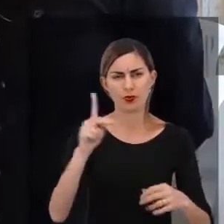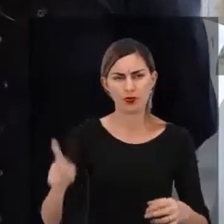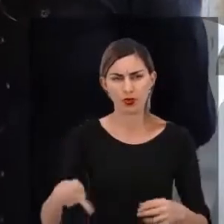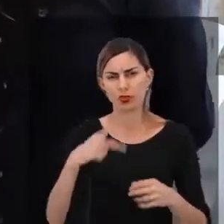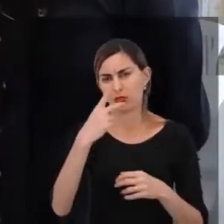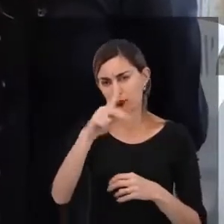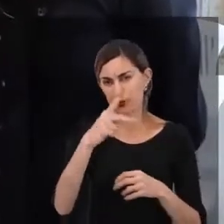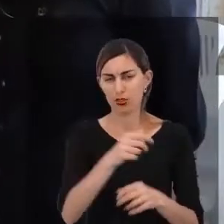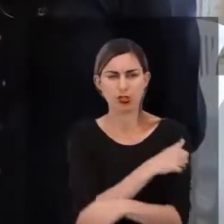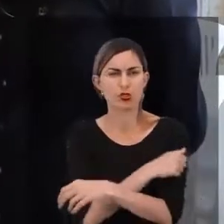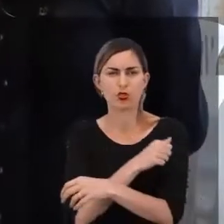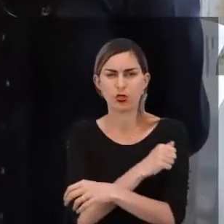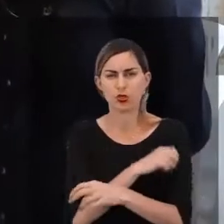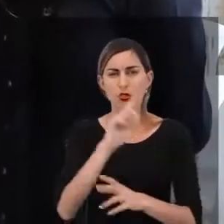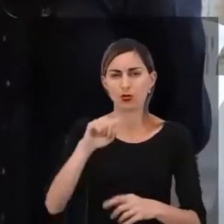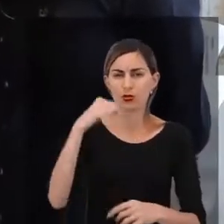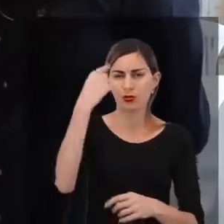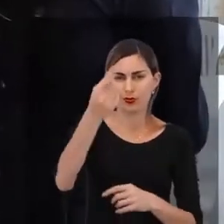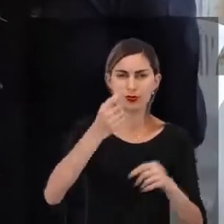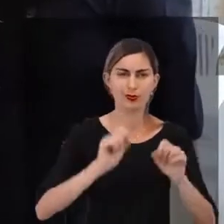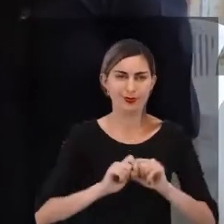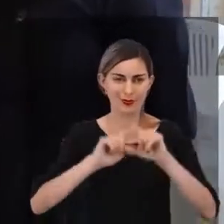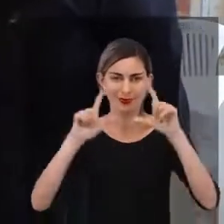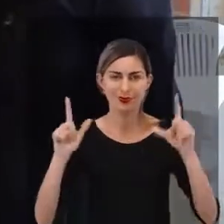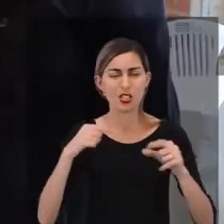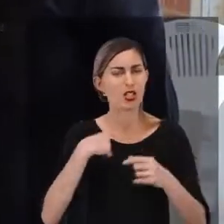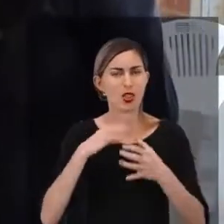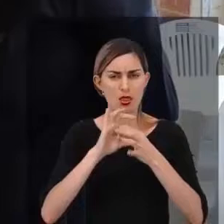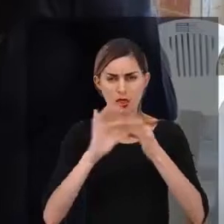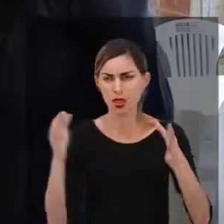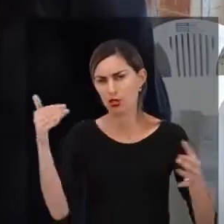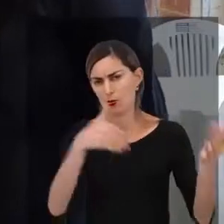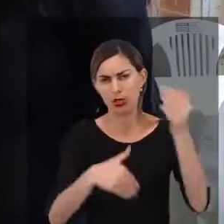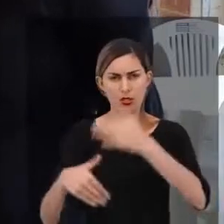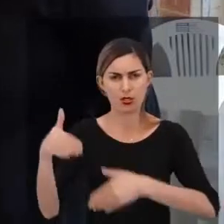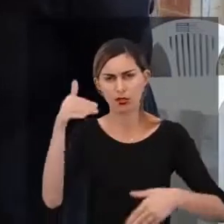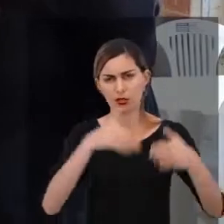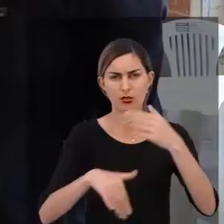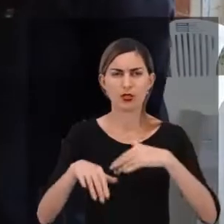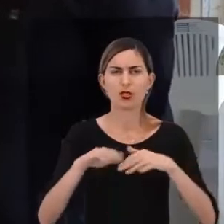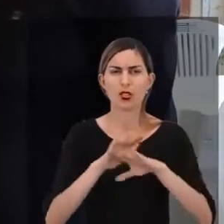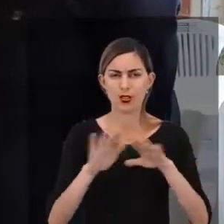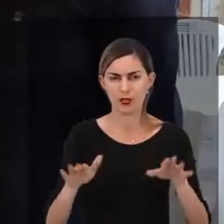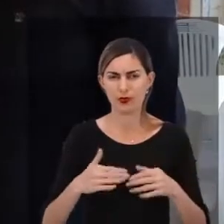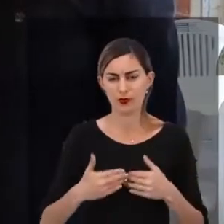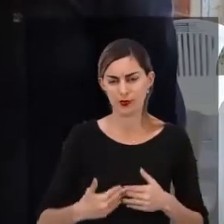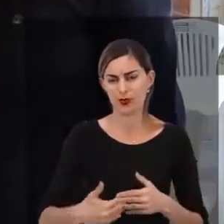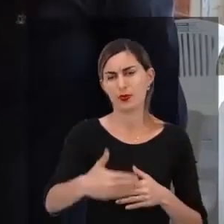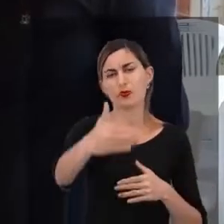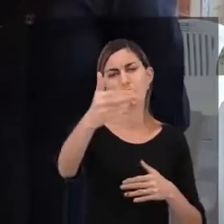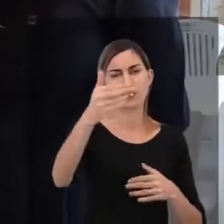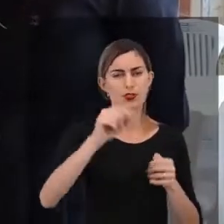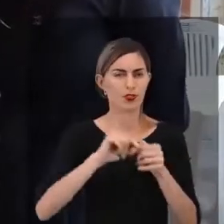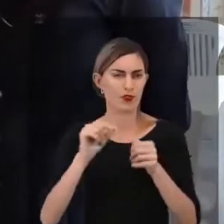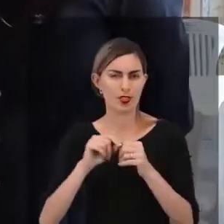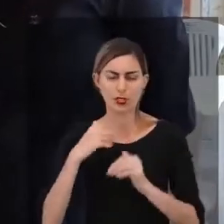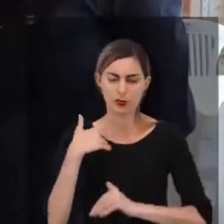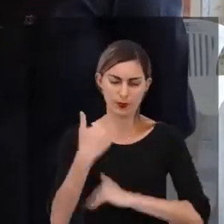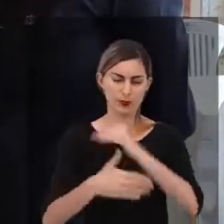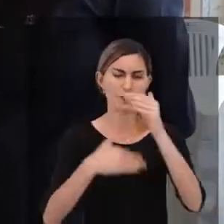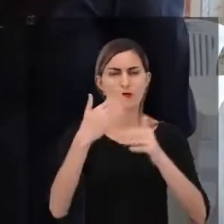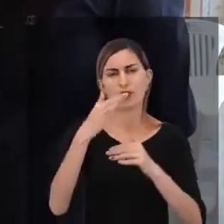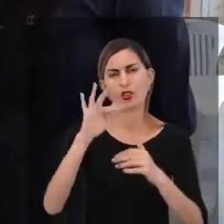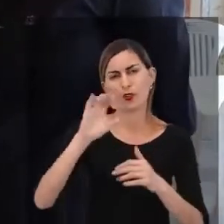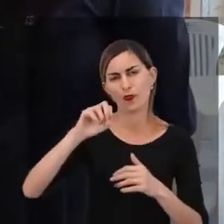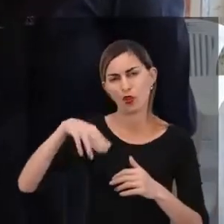comunicação entre os professores e entre vocês, alunos que estão do outro lado da tela. Então, não deixem de participar. E é isso, né? Vamos lá, vamos fazer com que